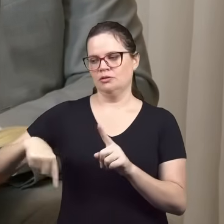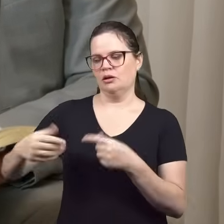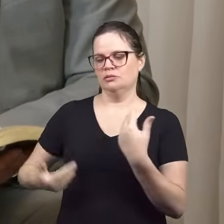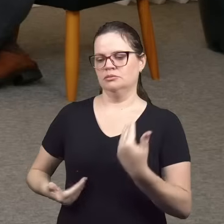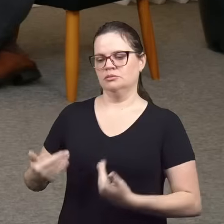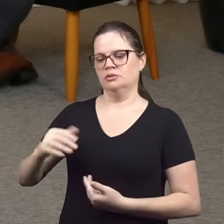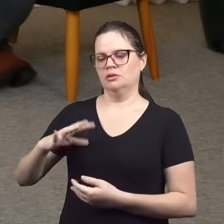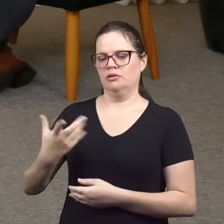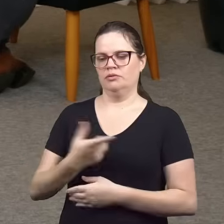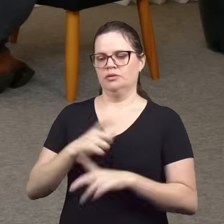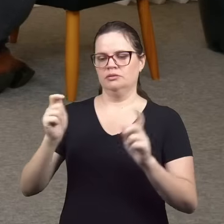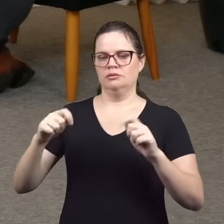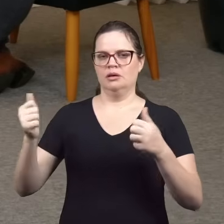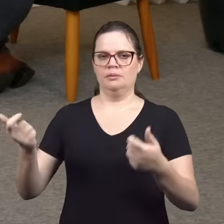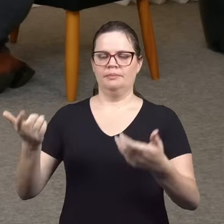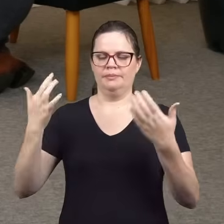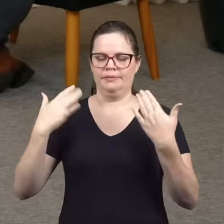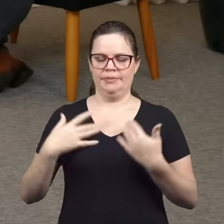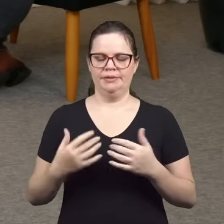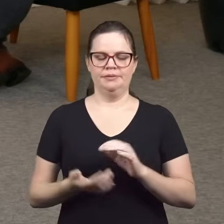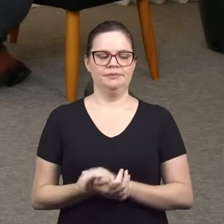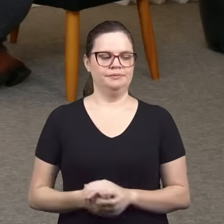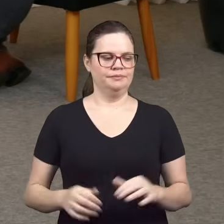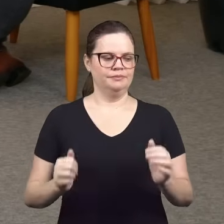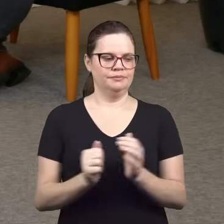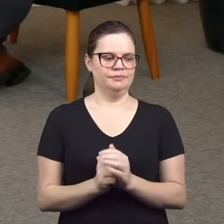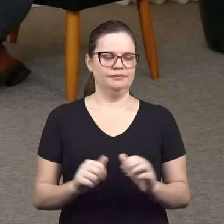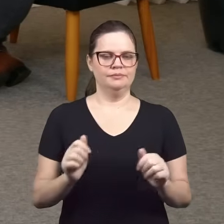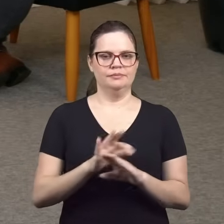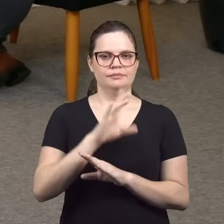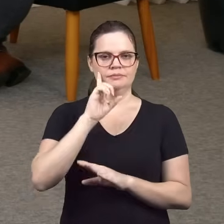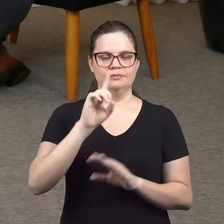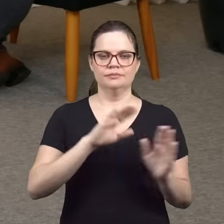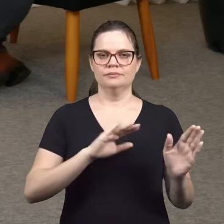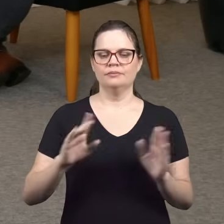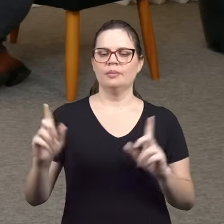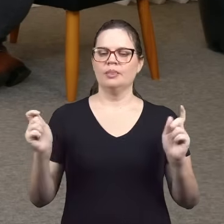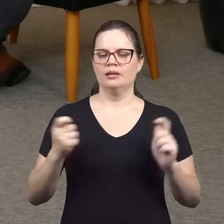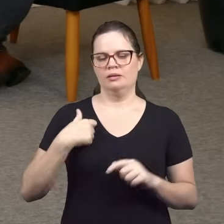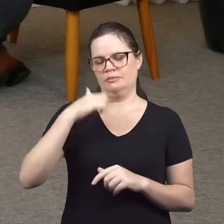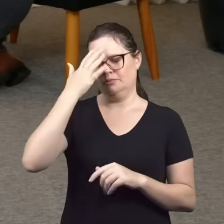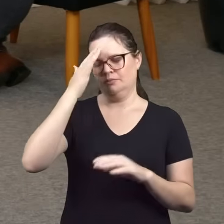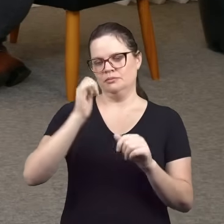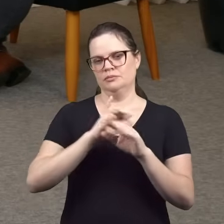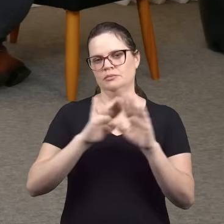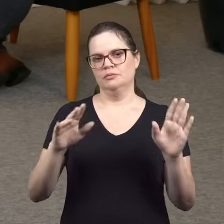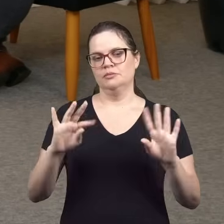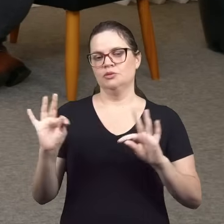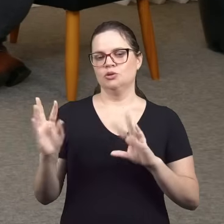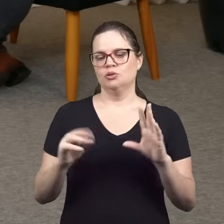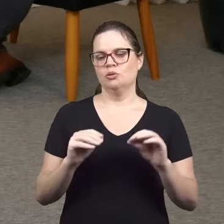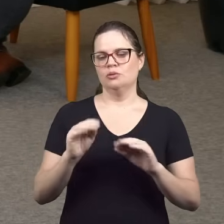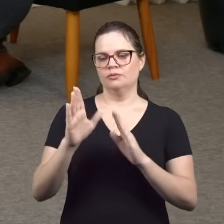aleluia. Perfeito. Então nós podemos concluir que toda fidelidade tem uma